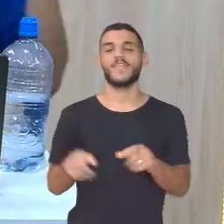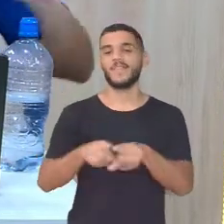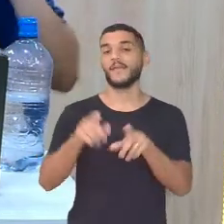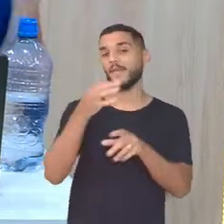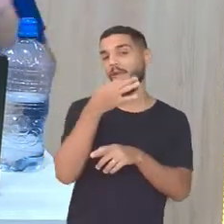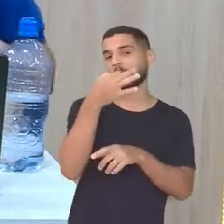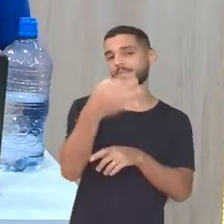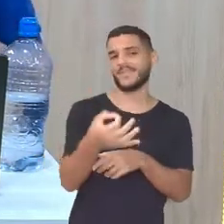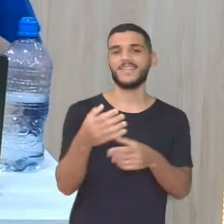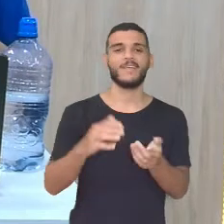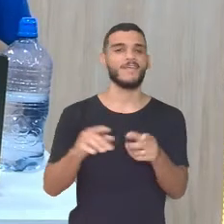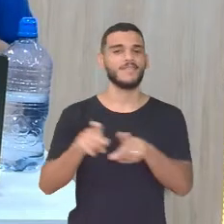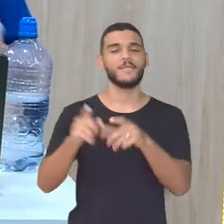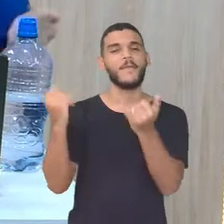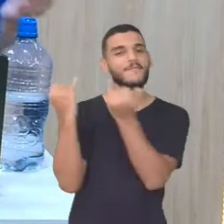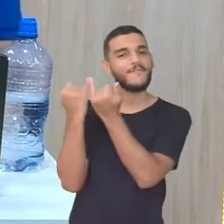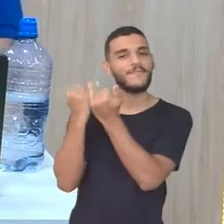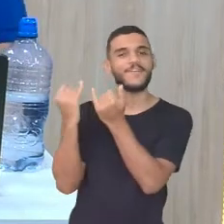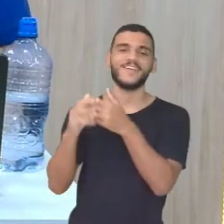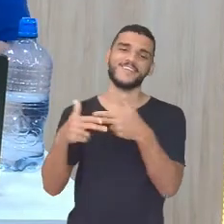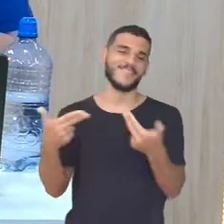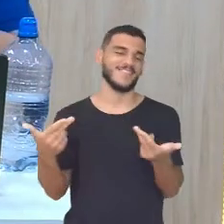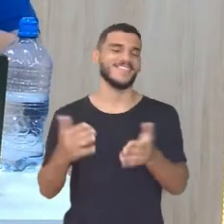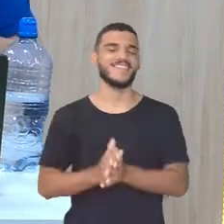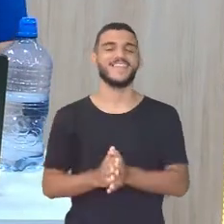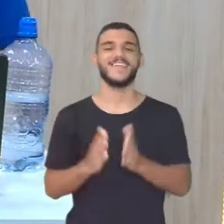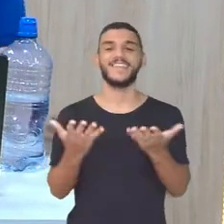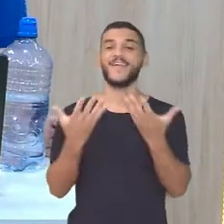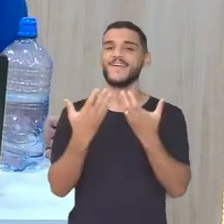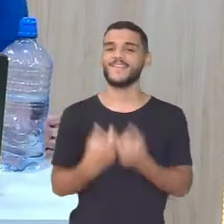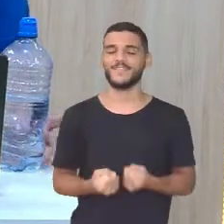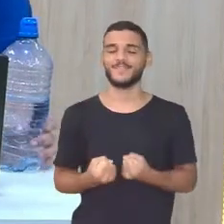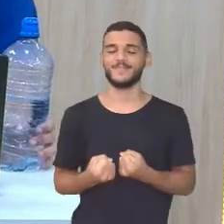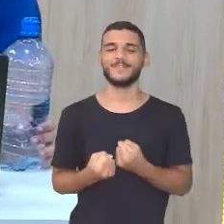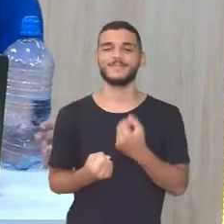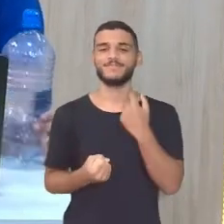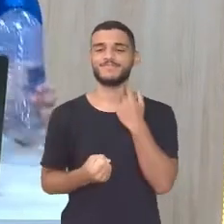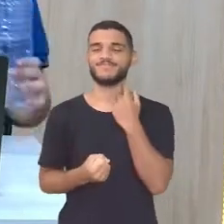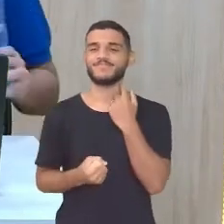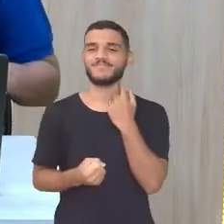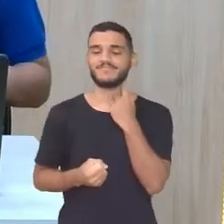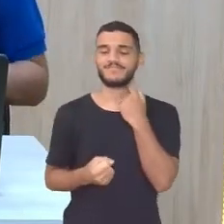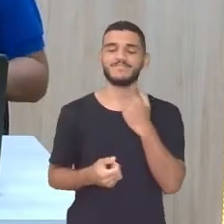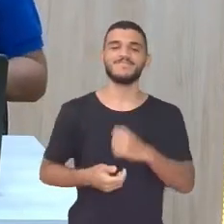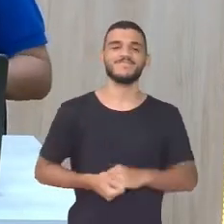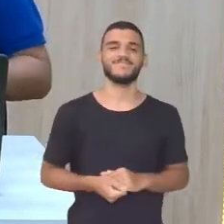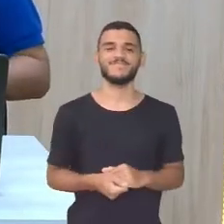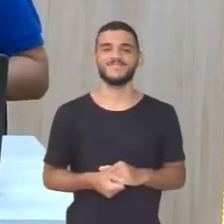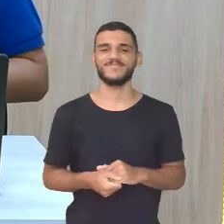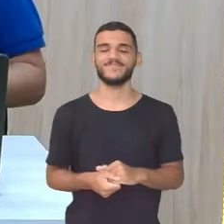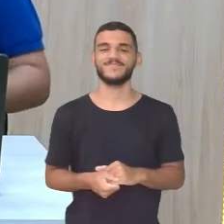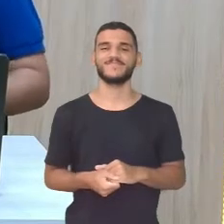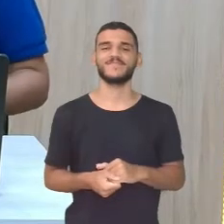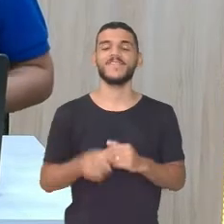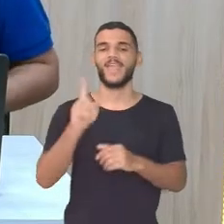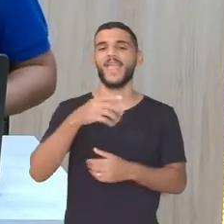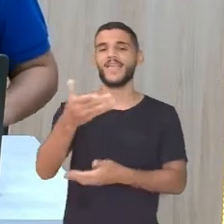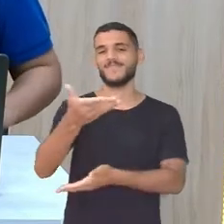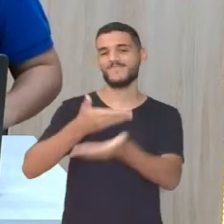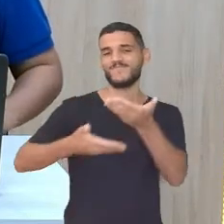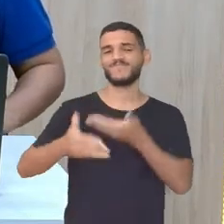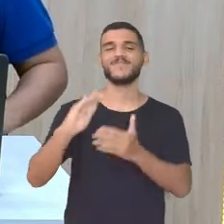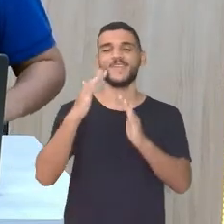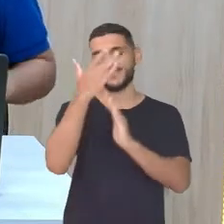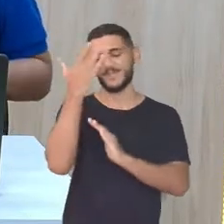né? Fofocar alguma coisinha. Então vamos lá. Não é um escambo, mas é quase, né, professora? Isso. É uma troca aí com vocês aí de casa.